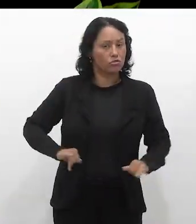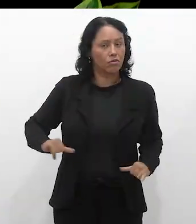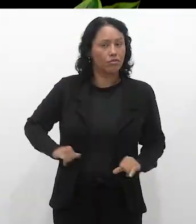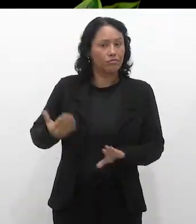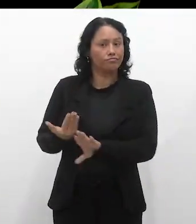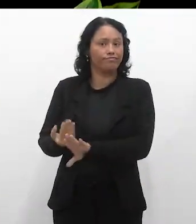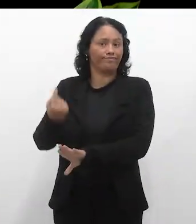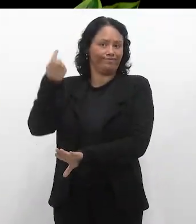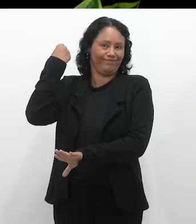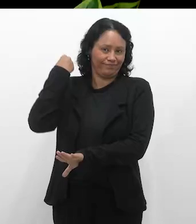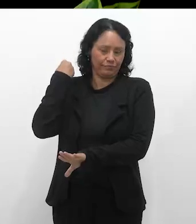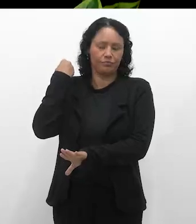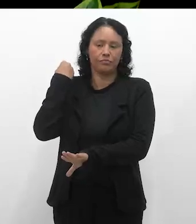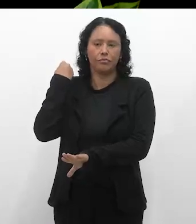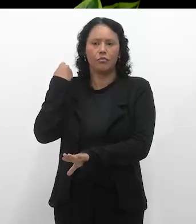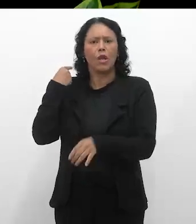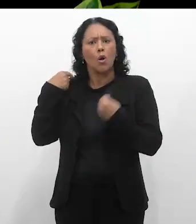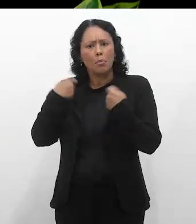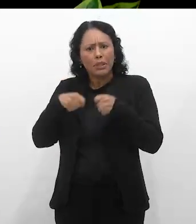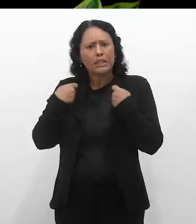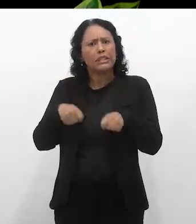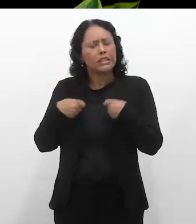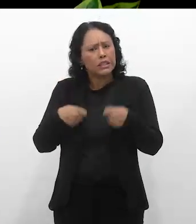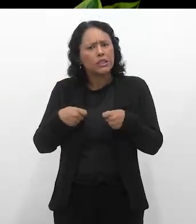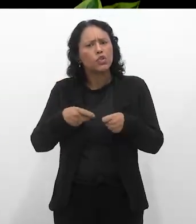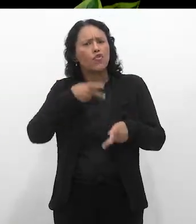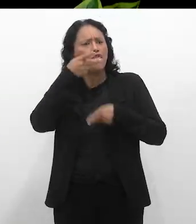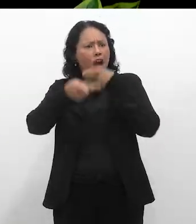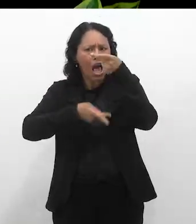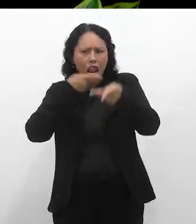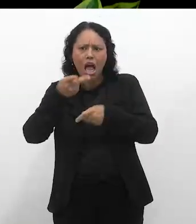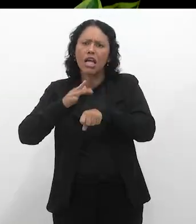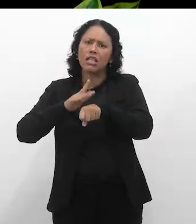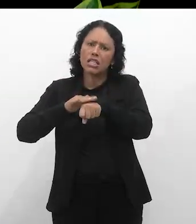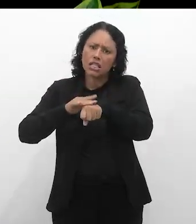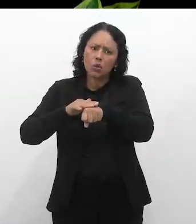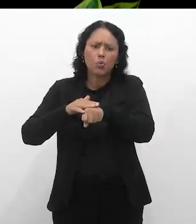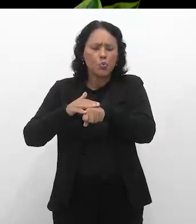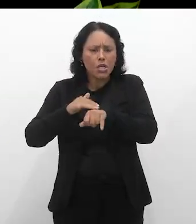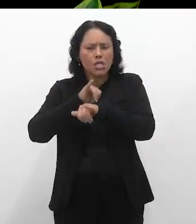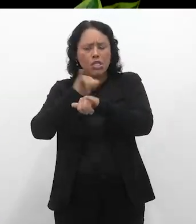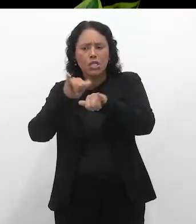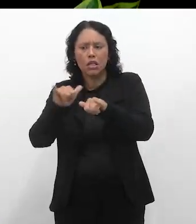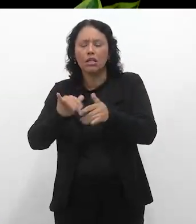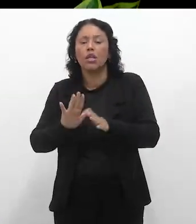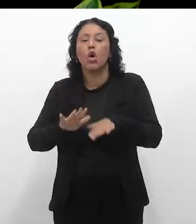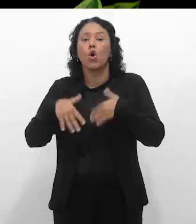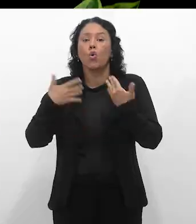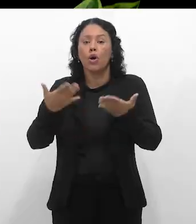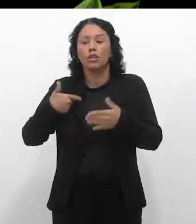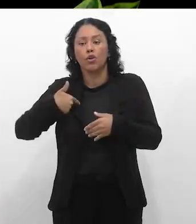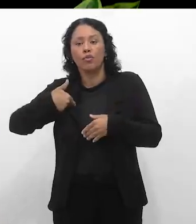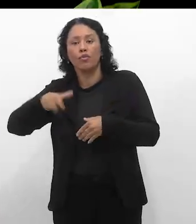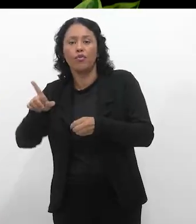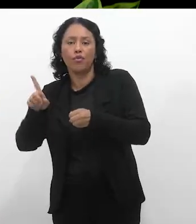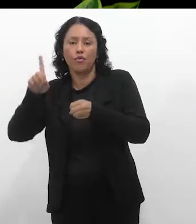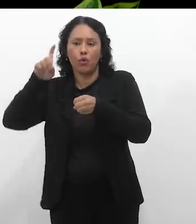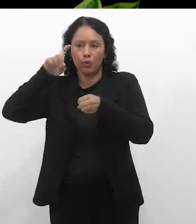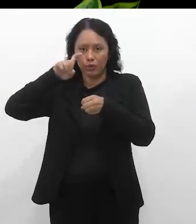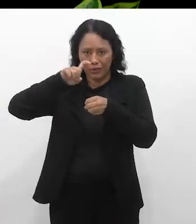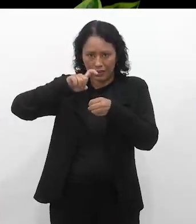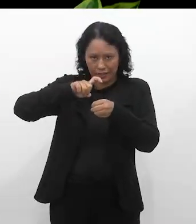sei. E aí eu falei, puxa vida, eu tenho que começar a falar dessa doença, né? Tanto é que no dia que eu fui tirar